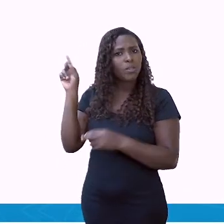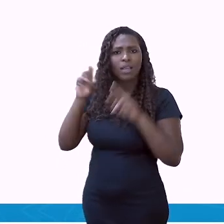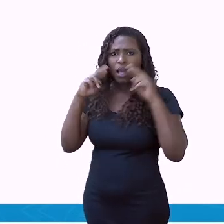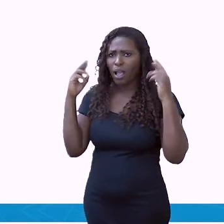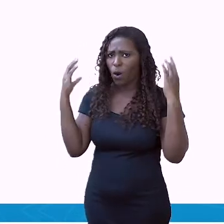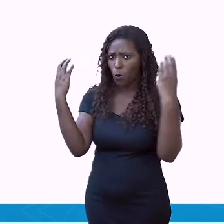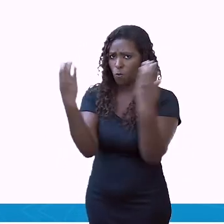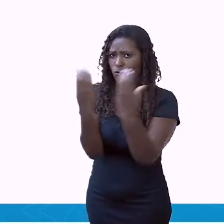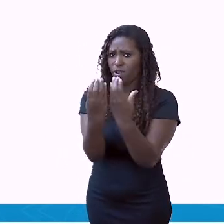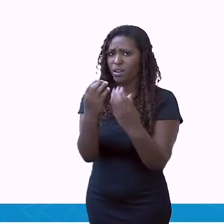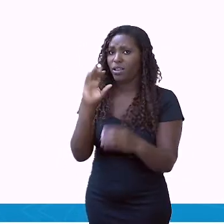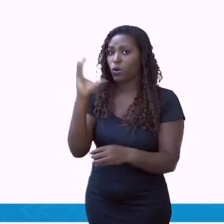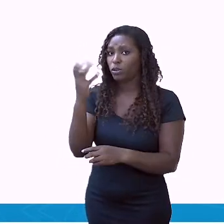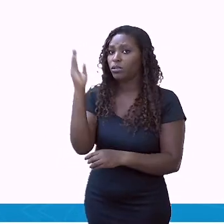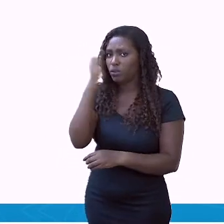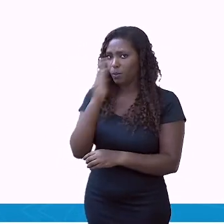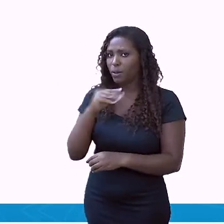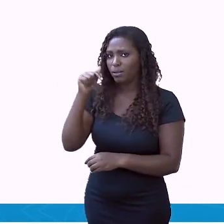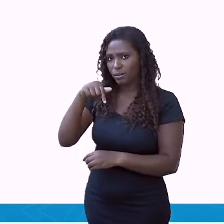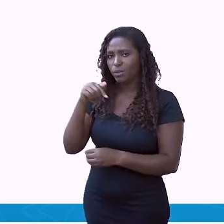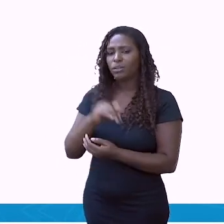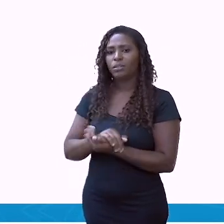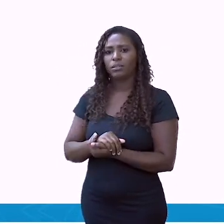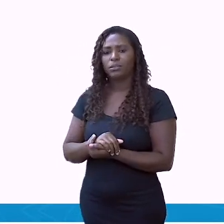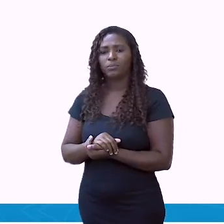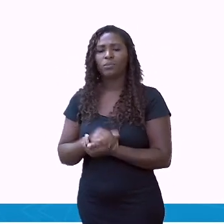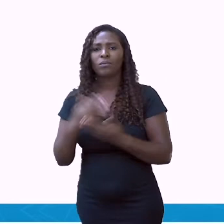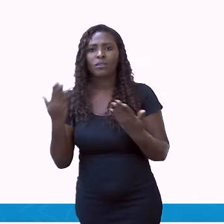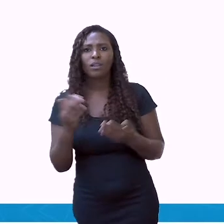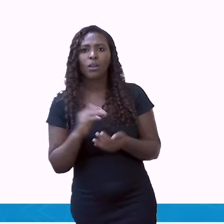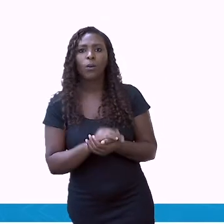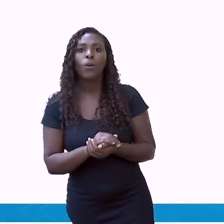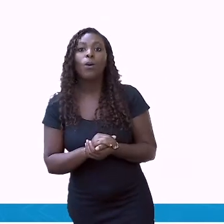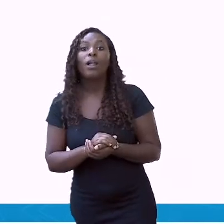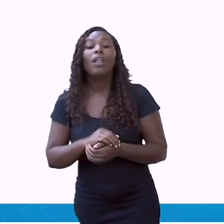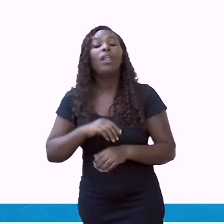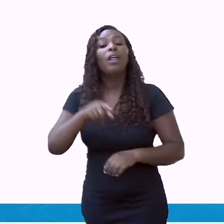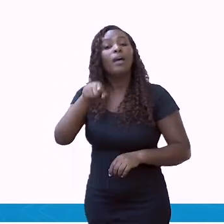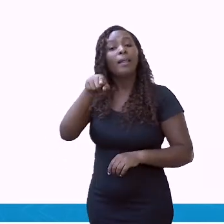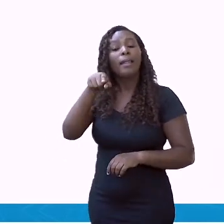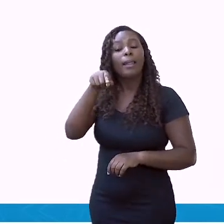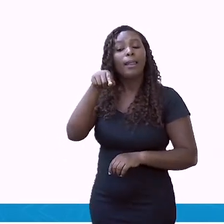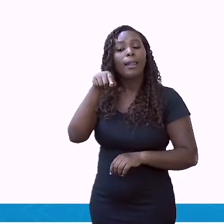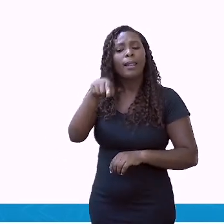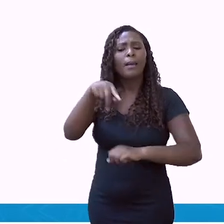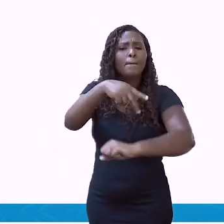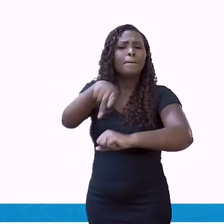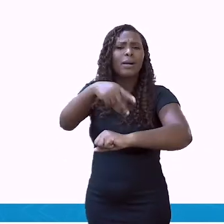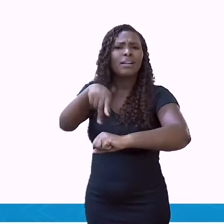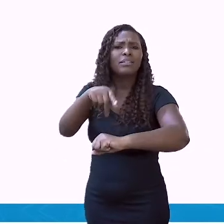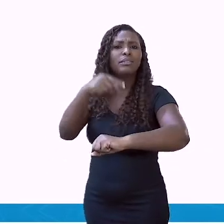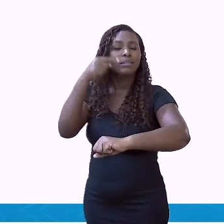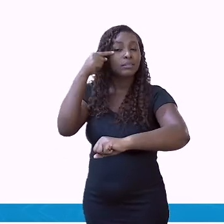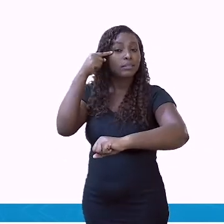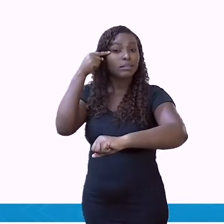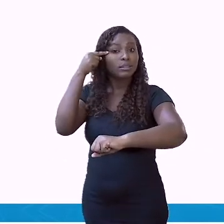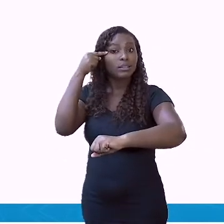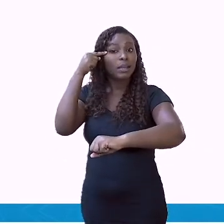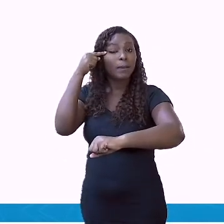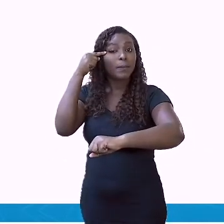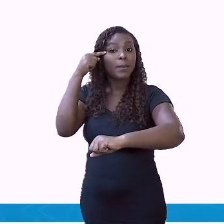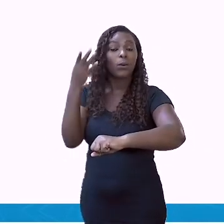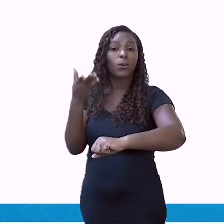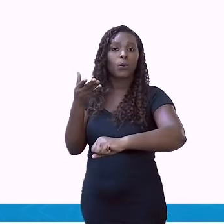bom? E aqui nós temos a Conferência de Kyoto. Depois nós tivemos a de